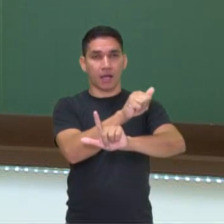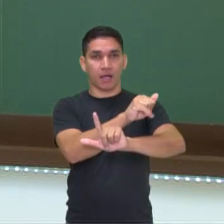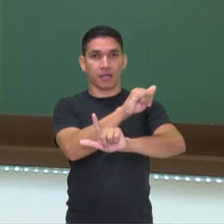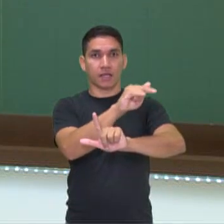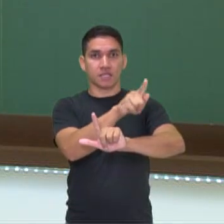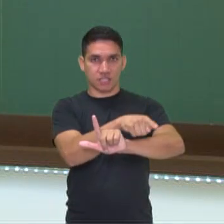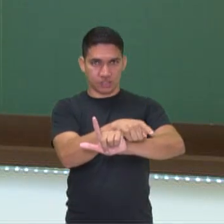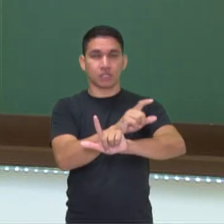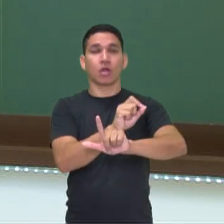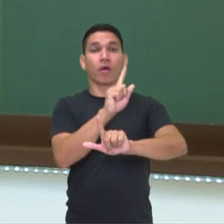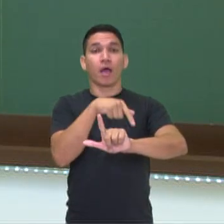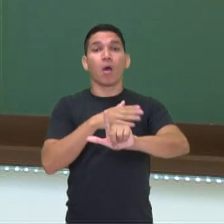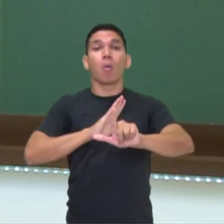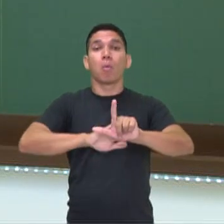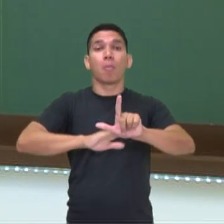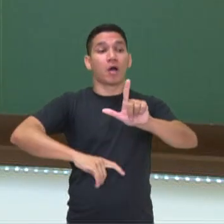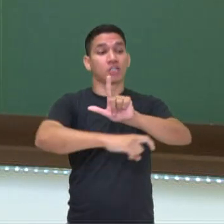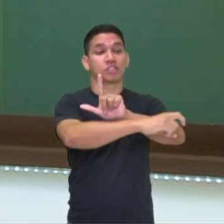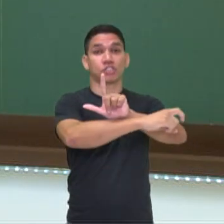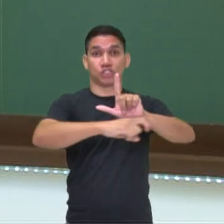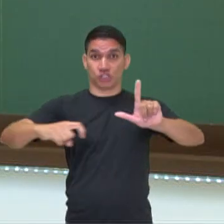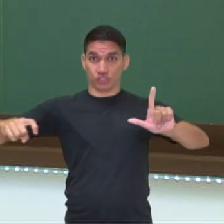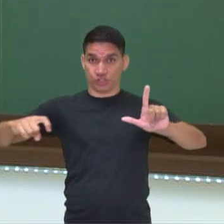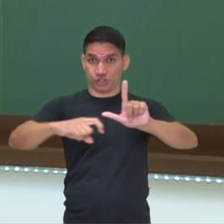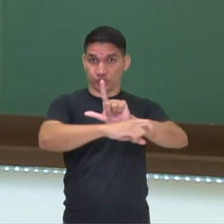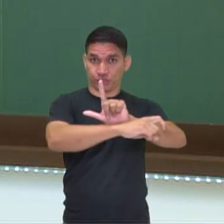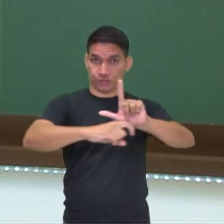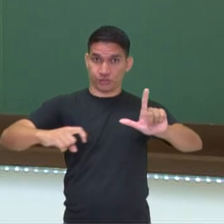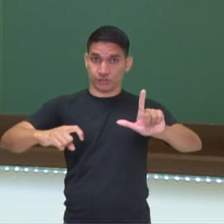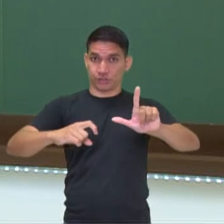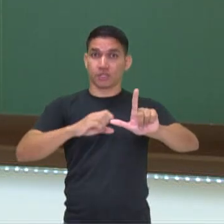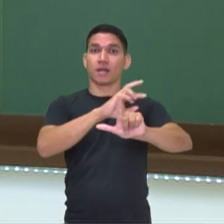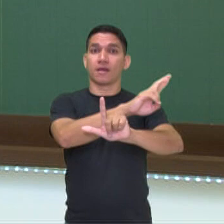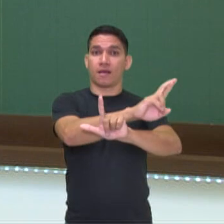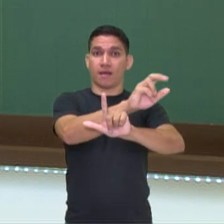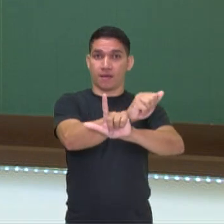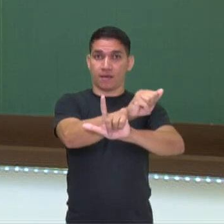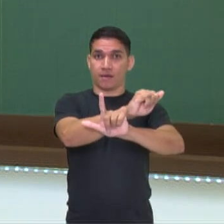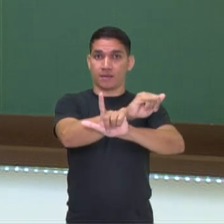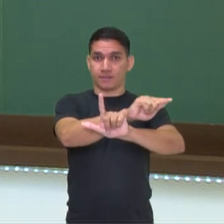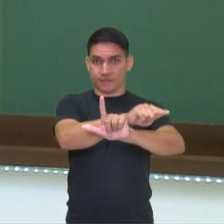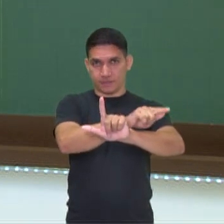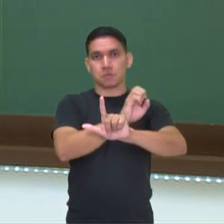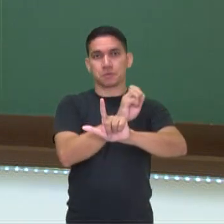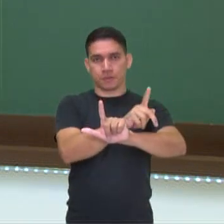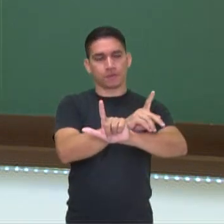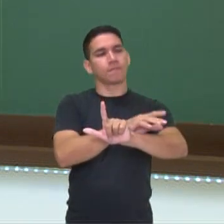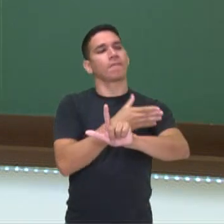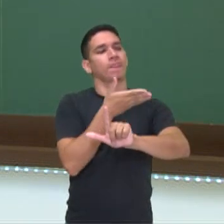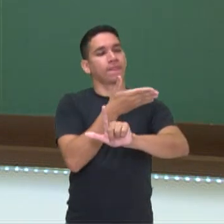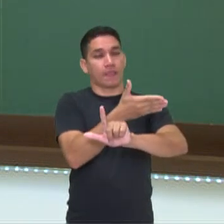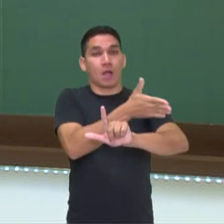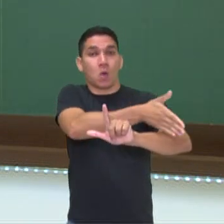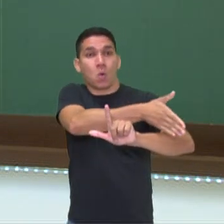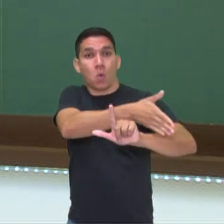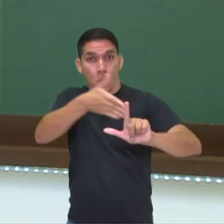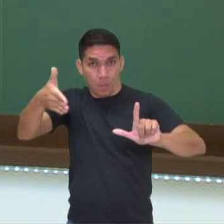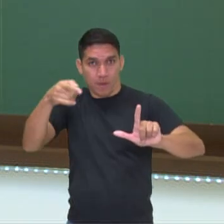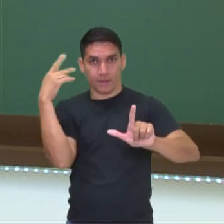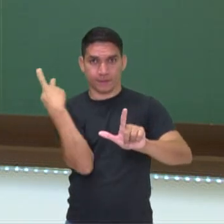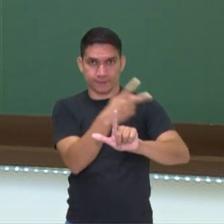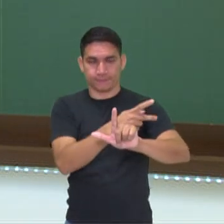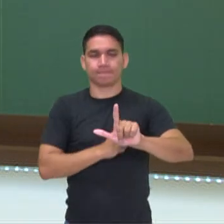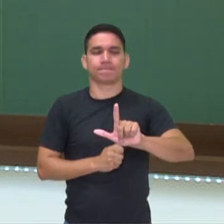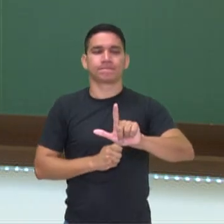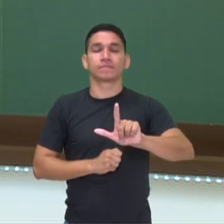vai cortar o eixo X, que é o eixo horizontal, tá? Beleza? Então, a reta vai passar por aqui. E